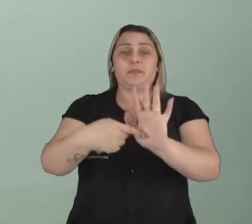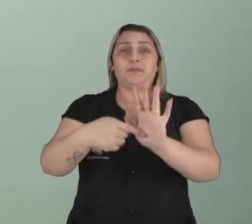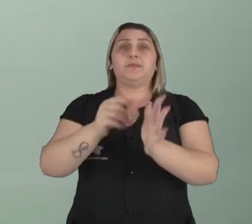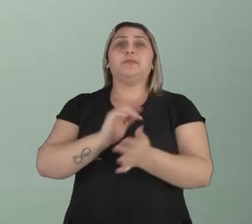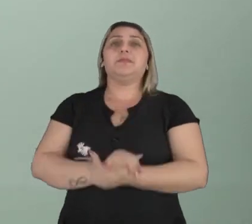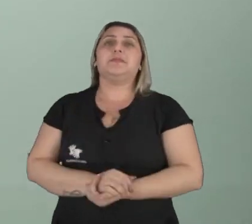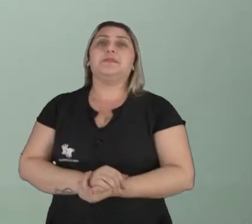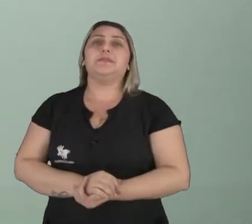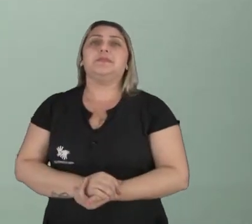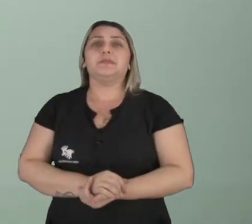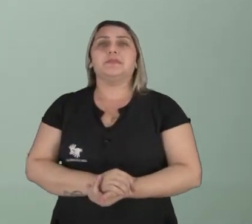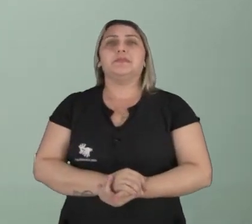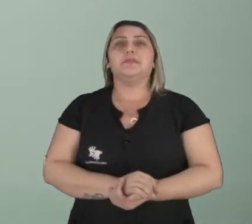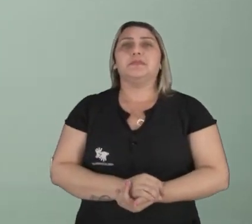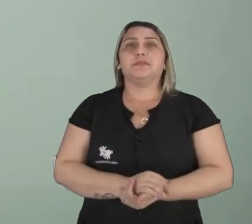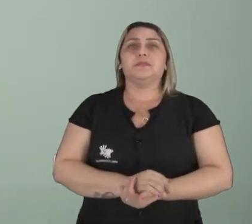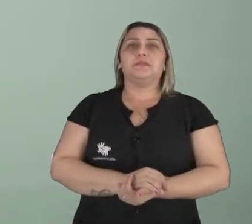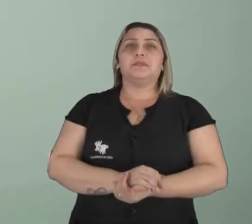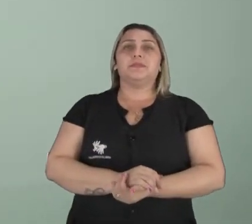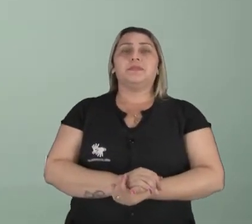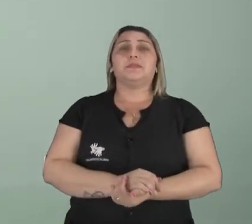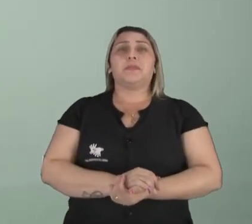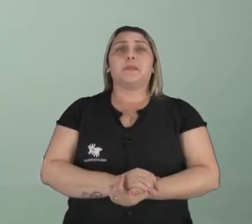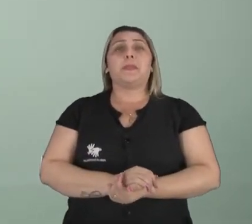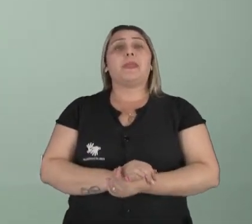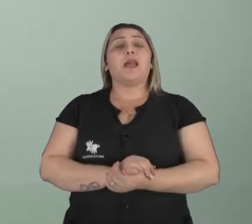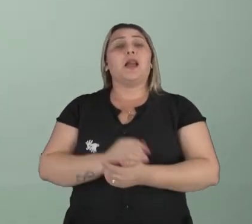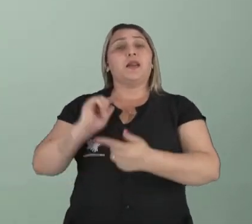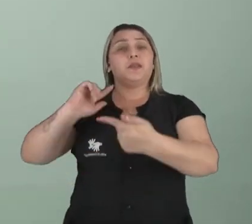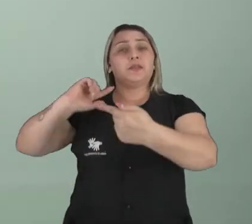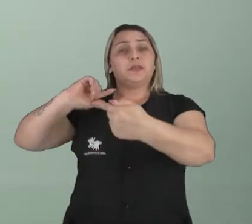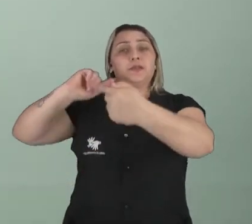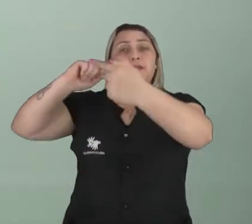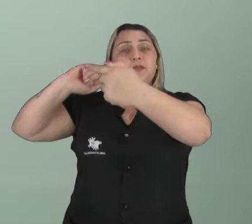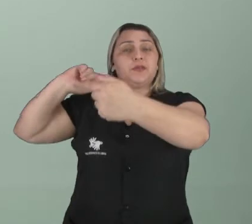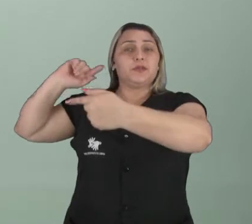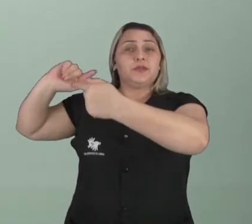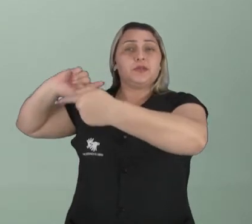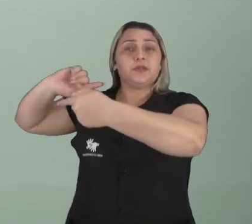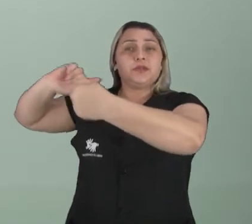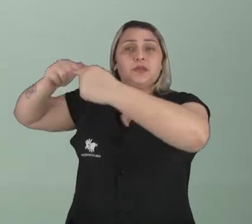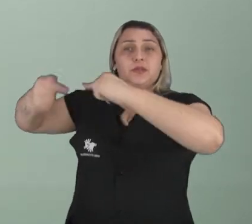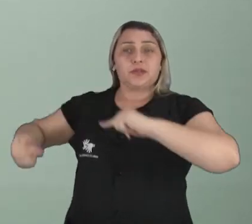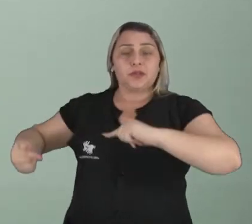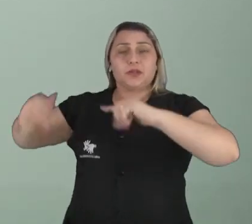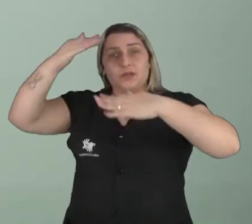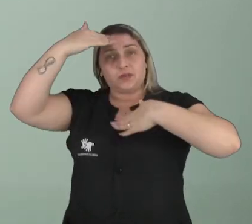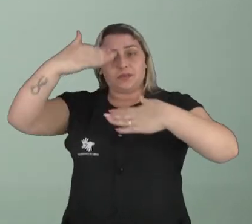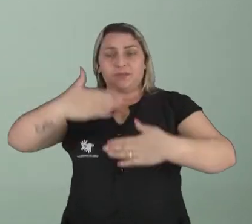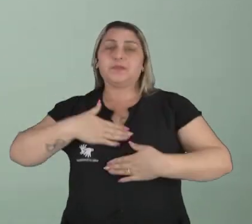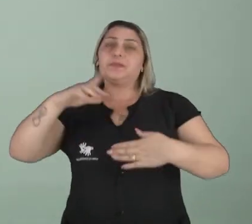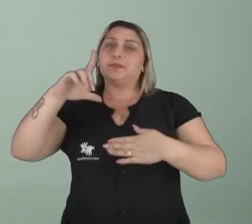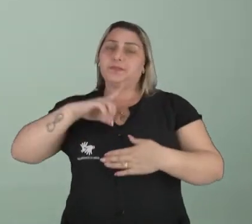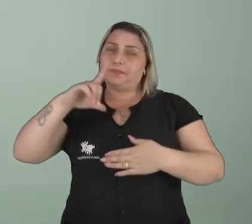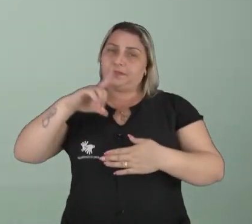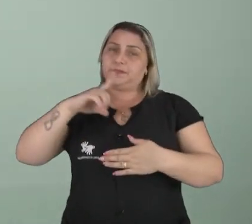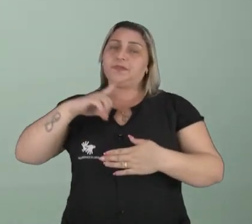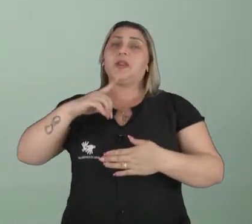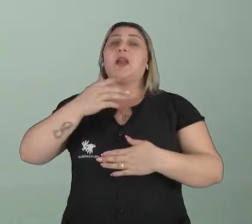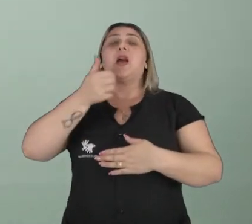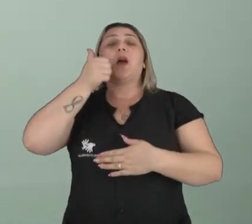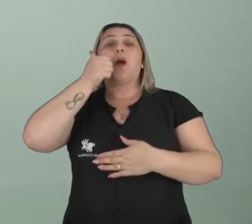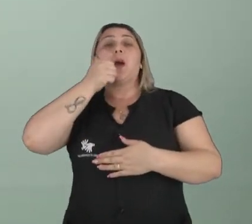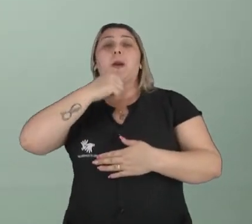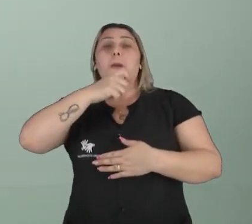então de vida essa questão que a gente chama da genética né corporal que já tem toda essa trajetória de vida e dos seus